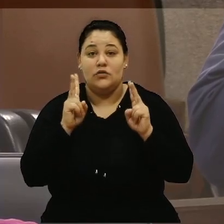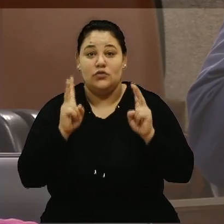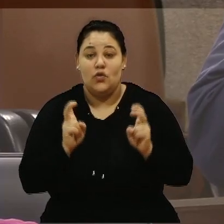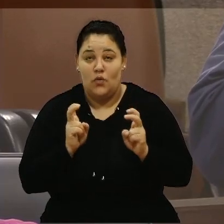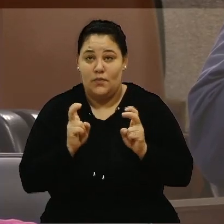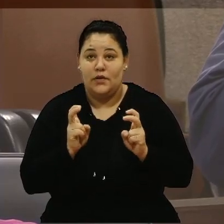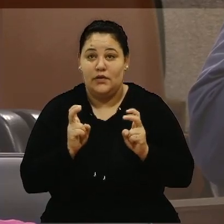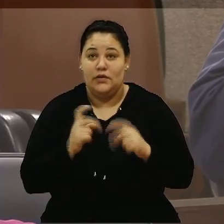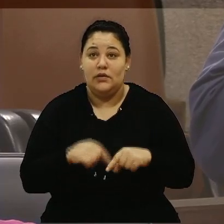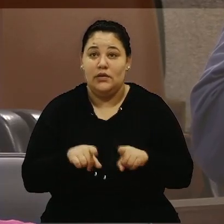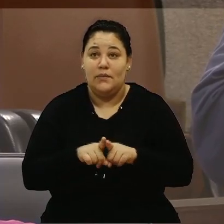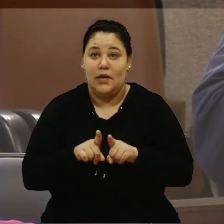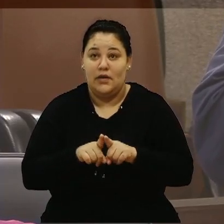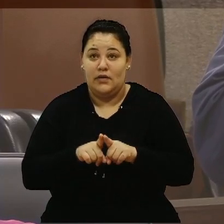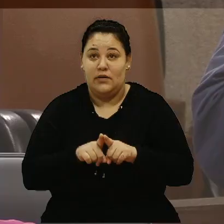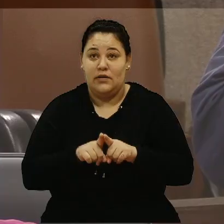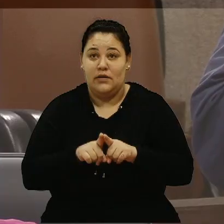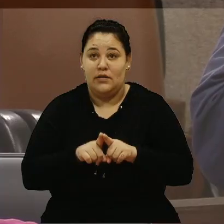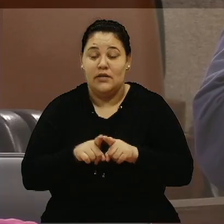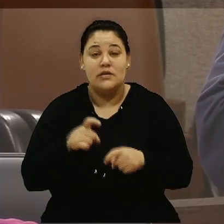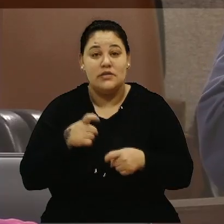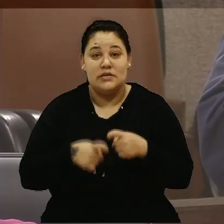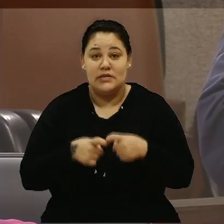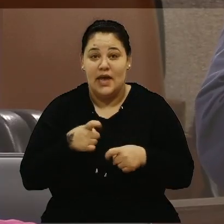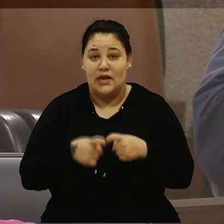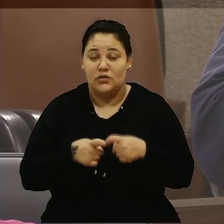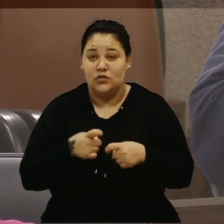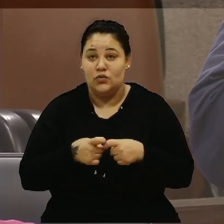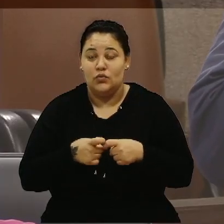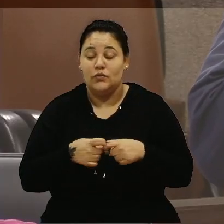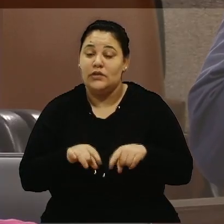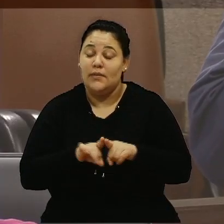também de sexualidade, de gênero,